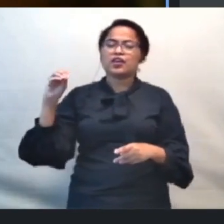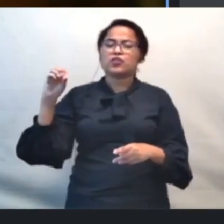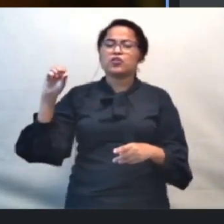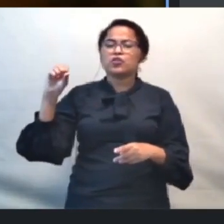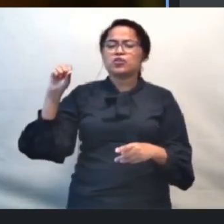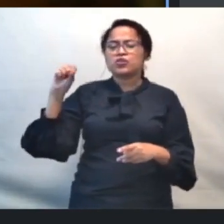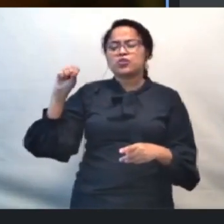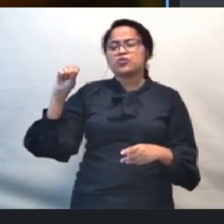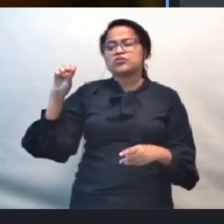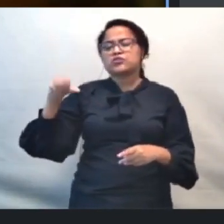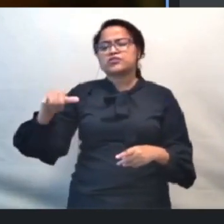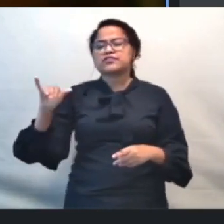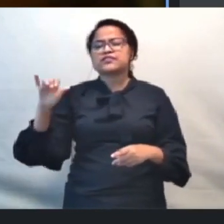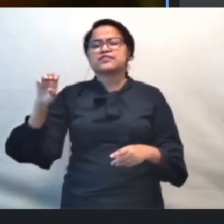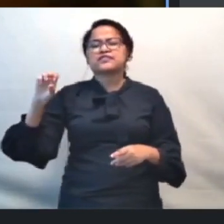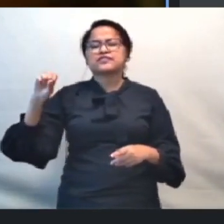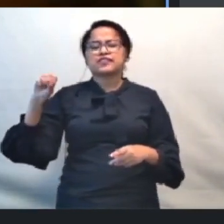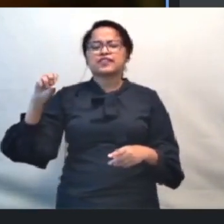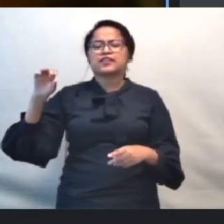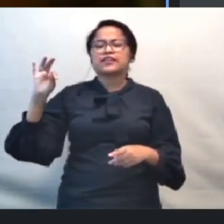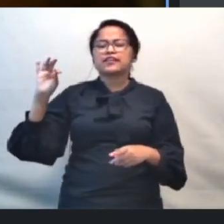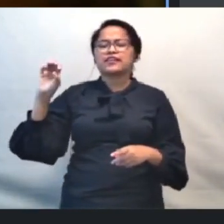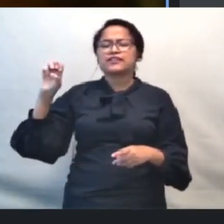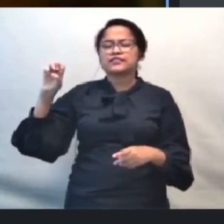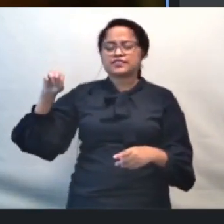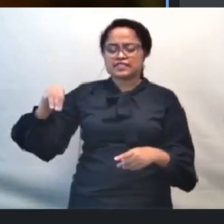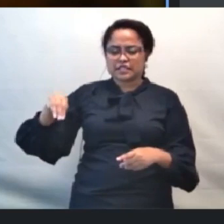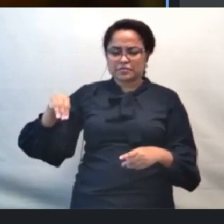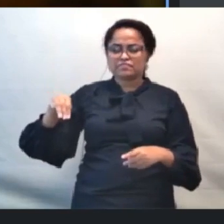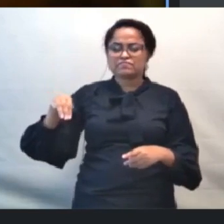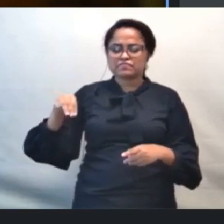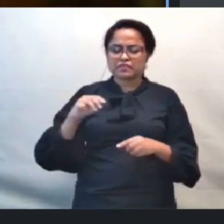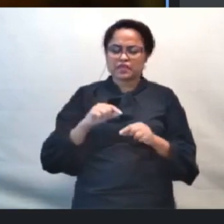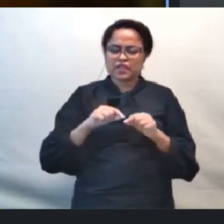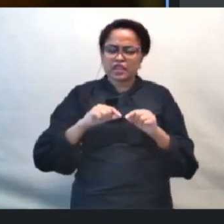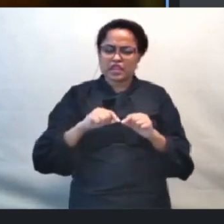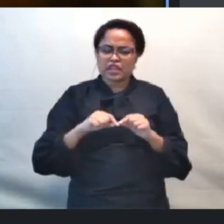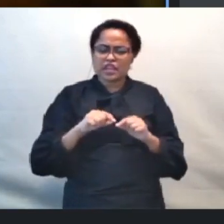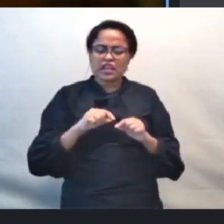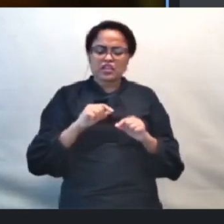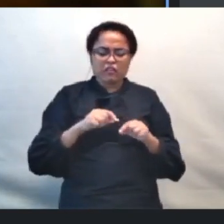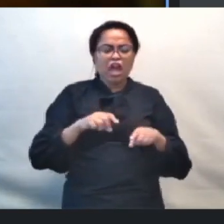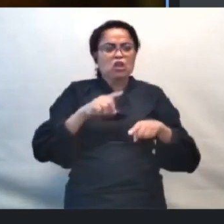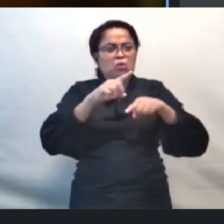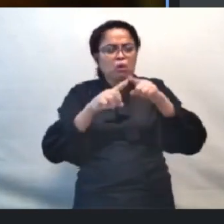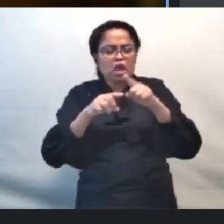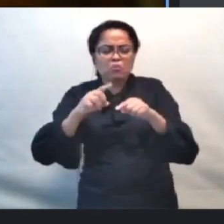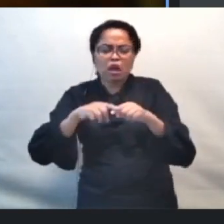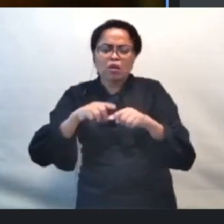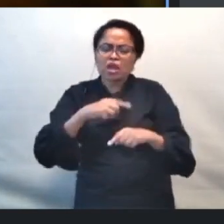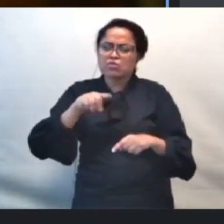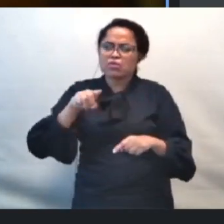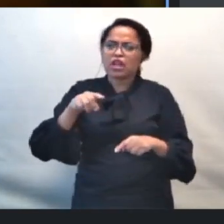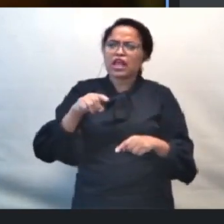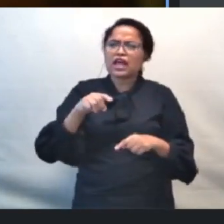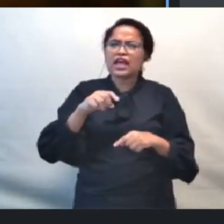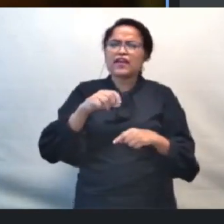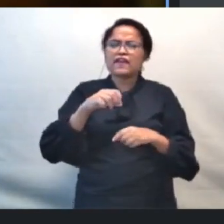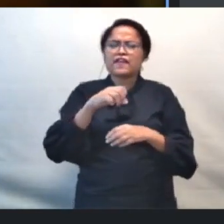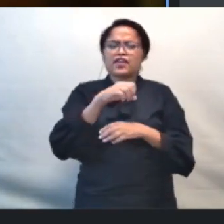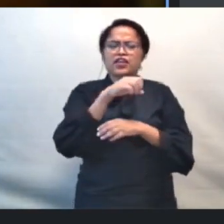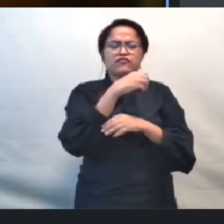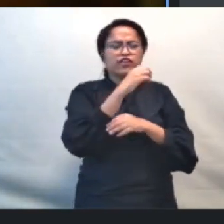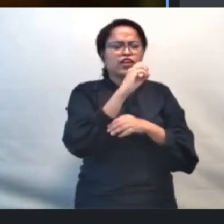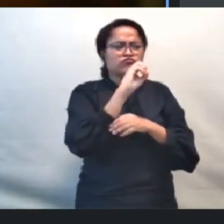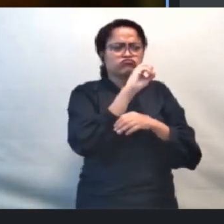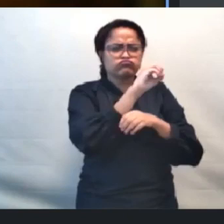a UBV, aquele que o nosso agente vai com o equipamento postal, né, e que vai fazendo a aplicação, que tem um efeito